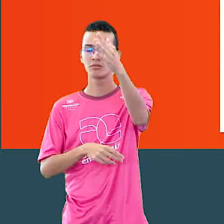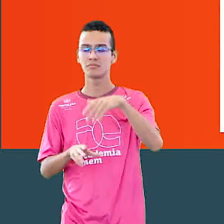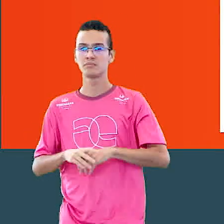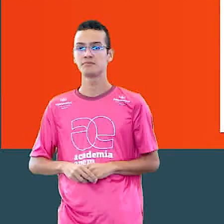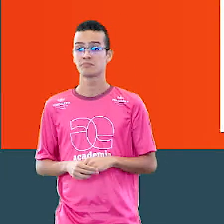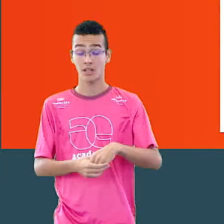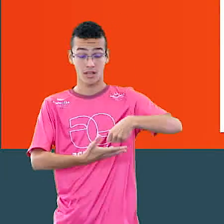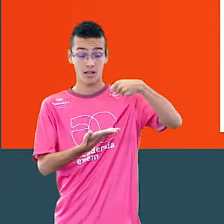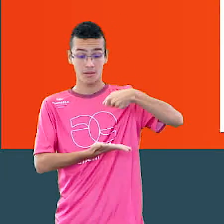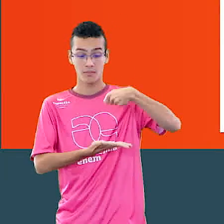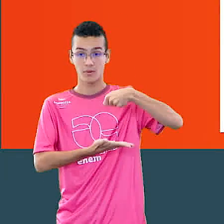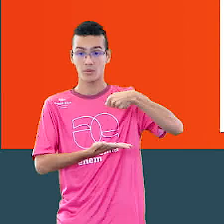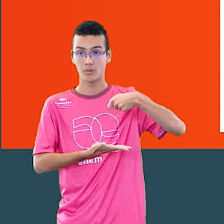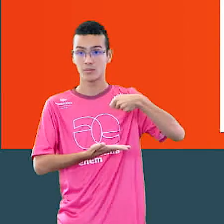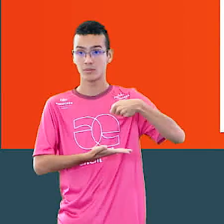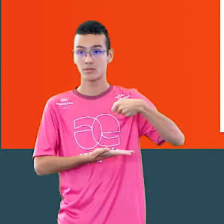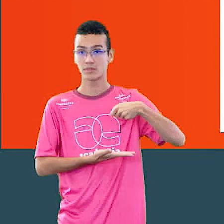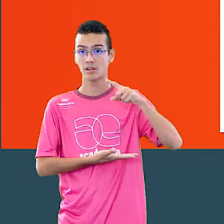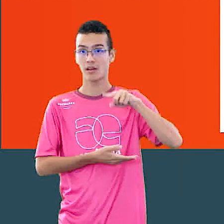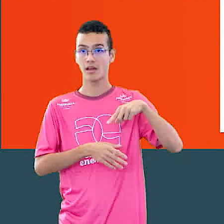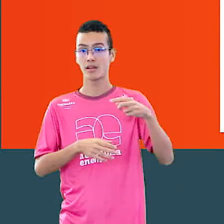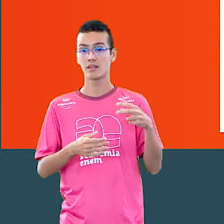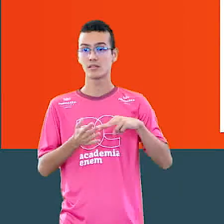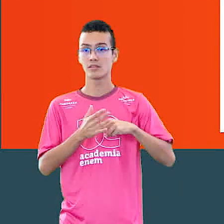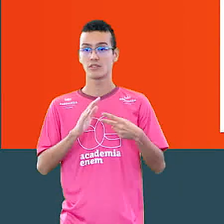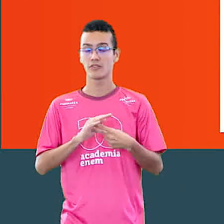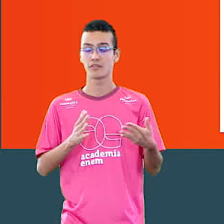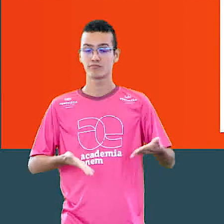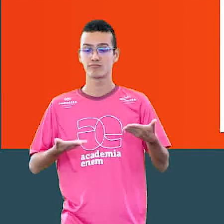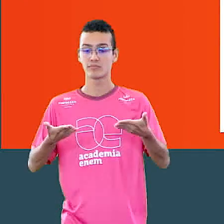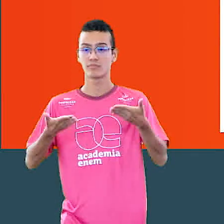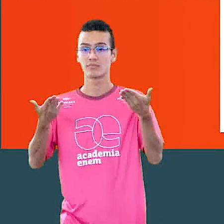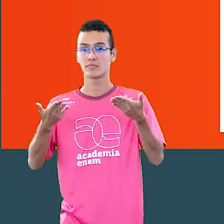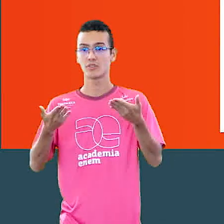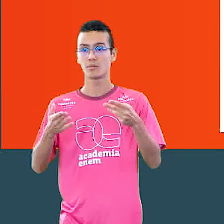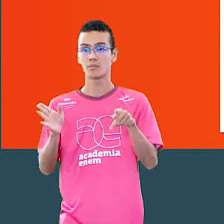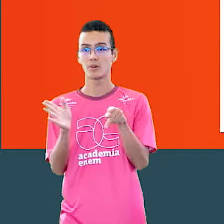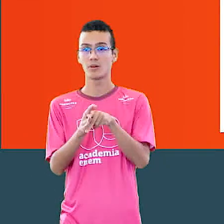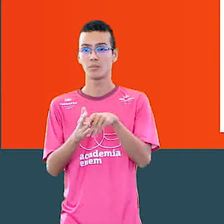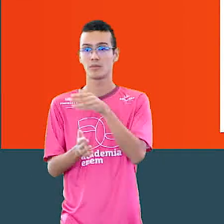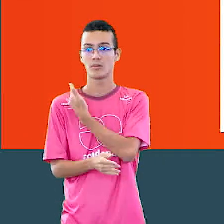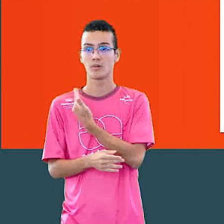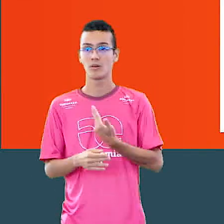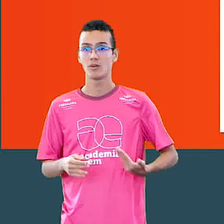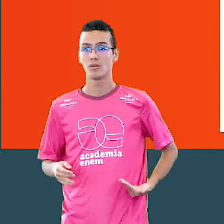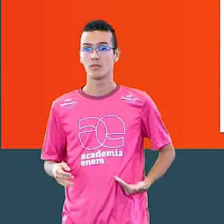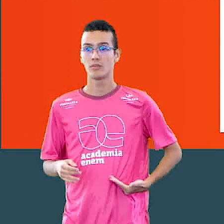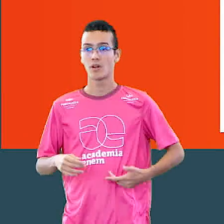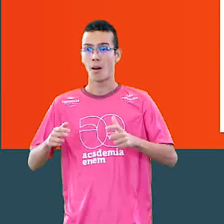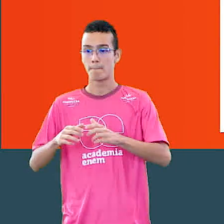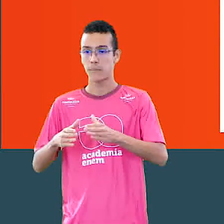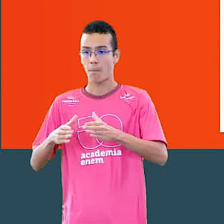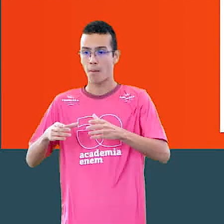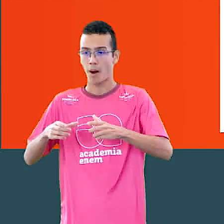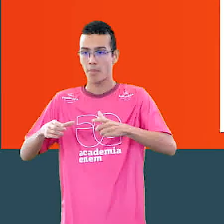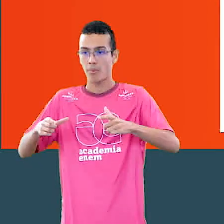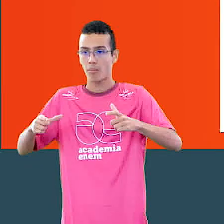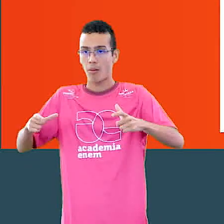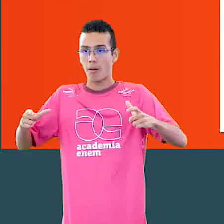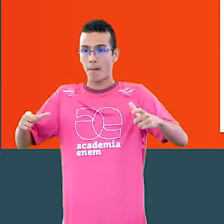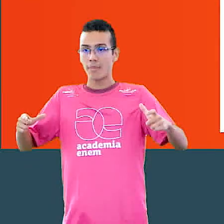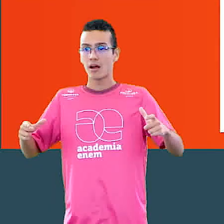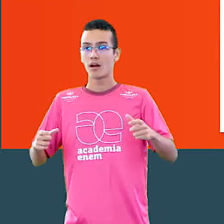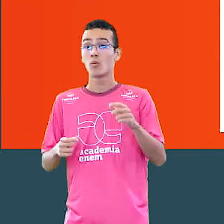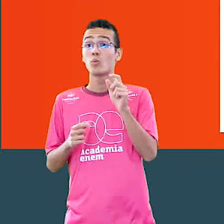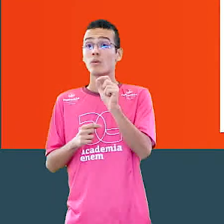um incentivo do governo, tá? Para que aumente o número de professores, certo?